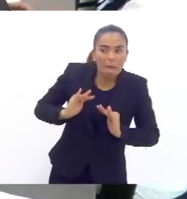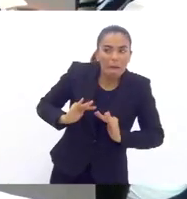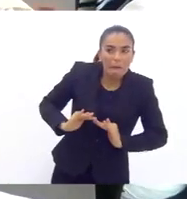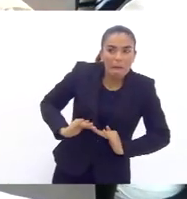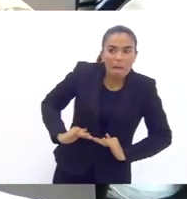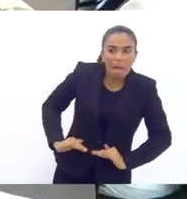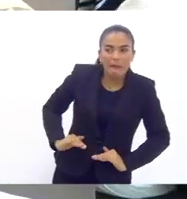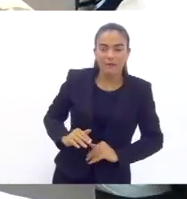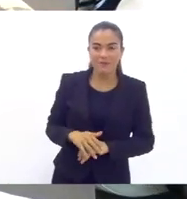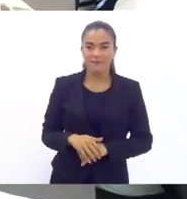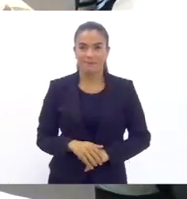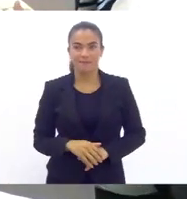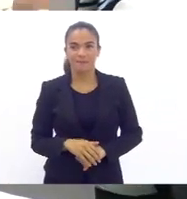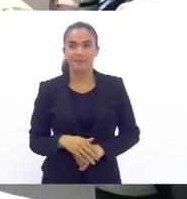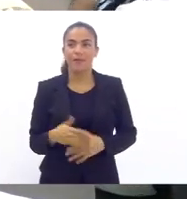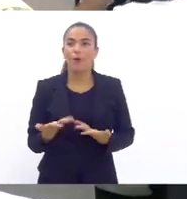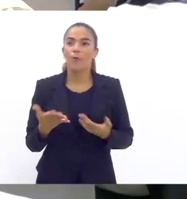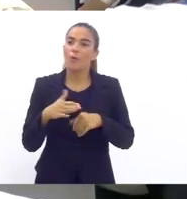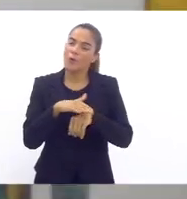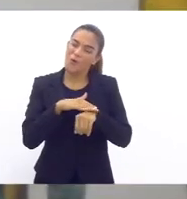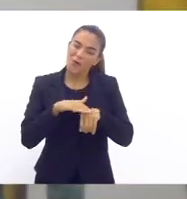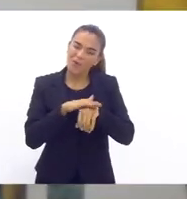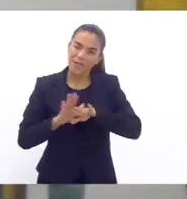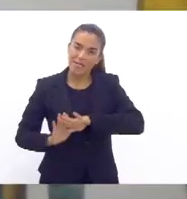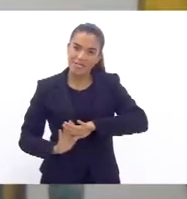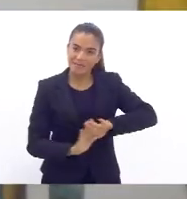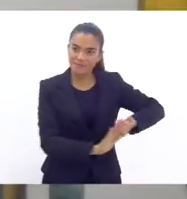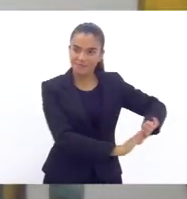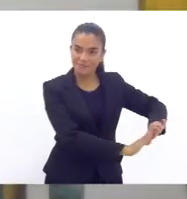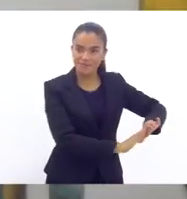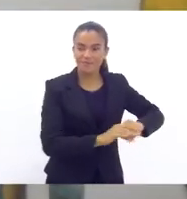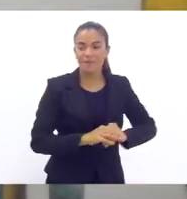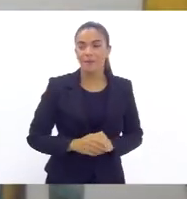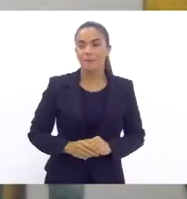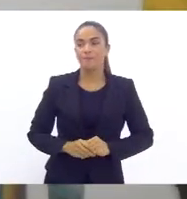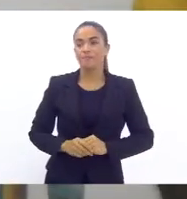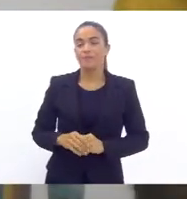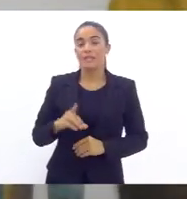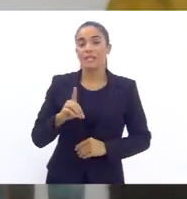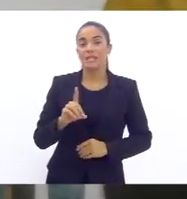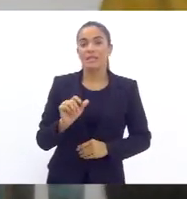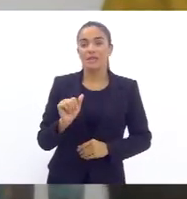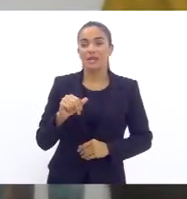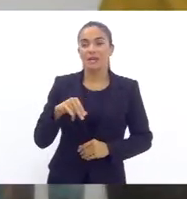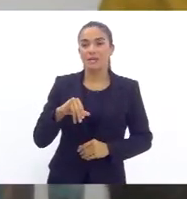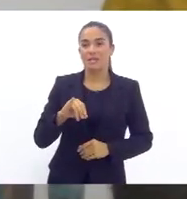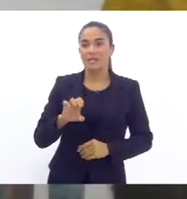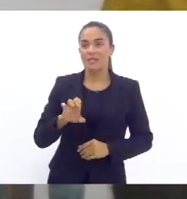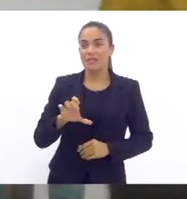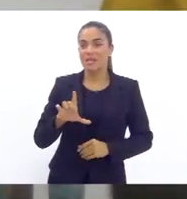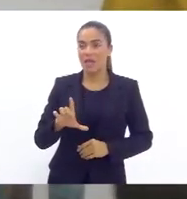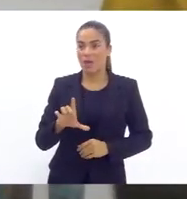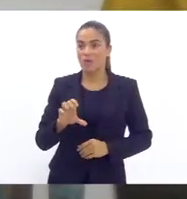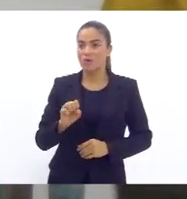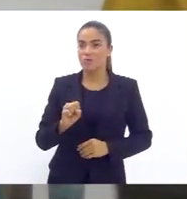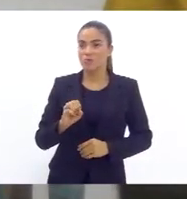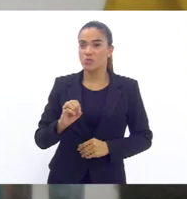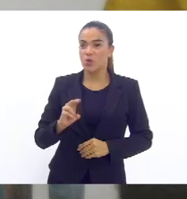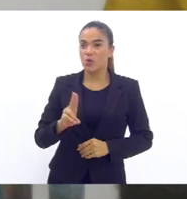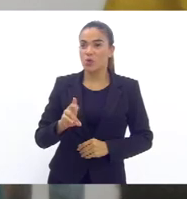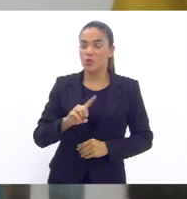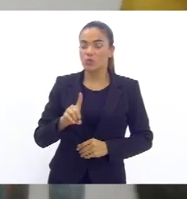vamos lá conversas a parte vamos dar sequência Daniel de Souza rede nacional